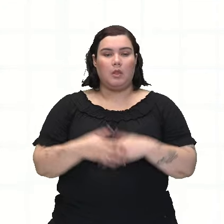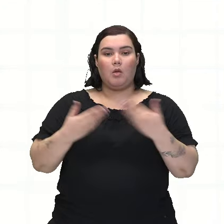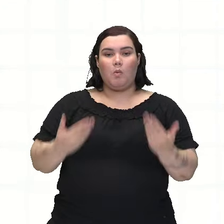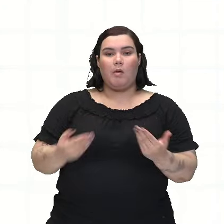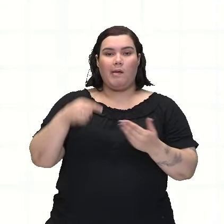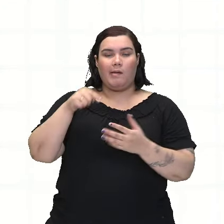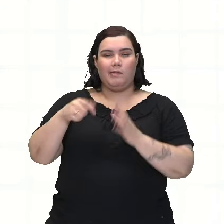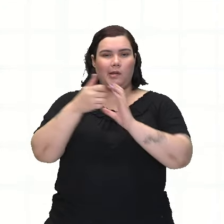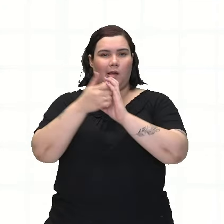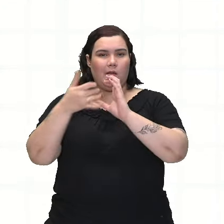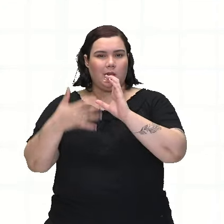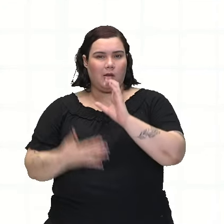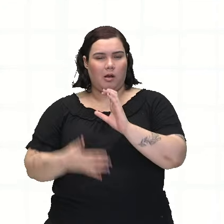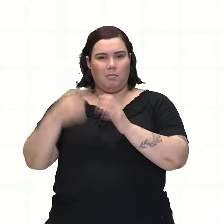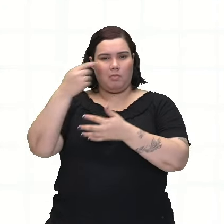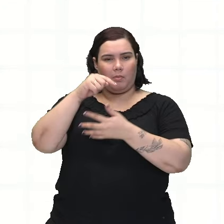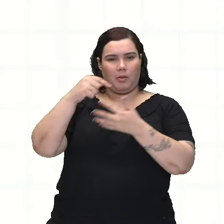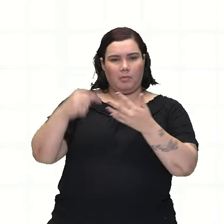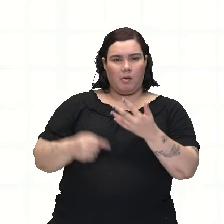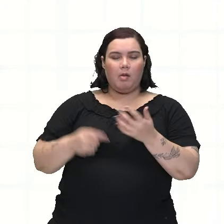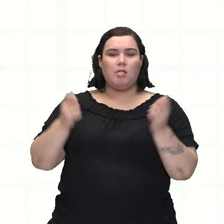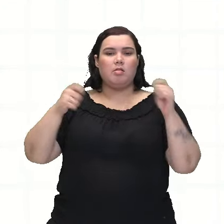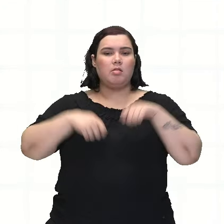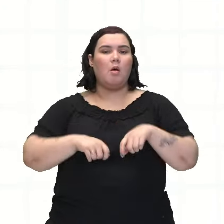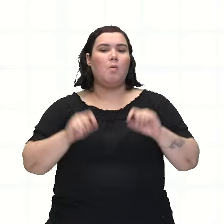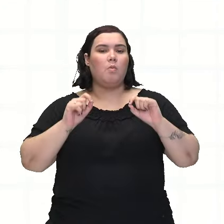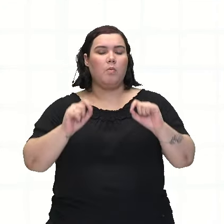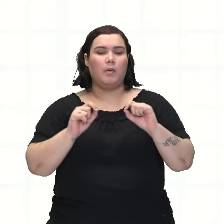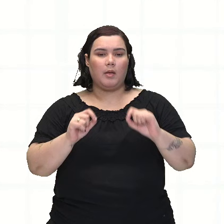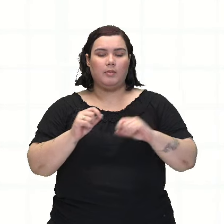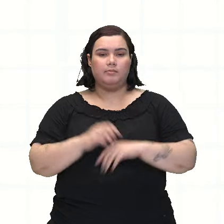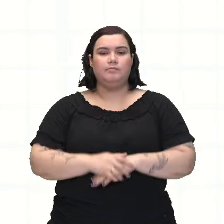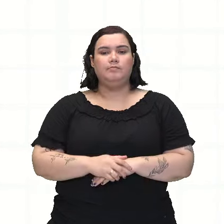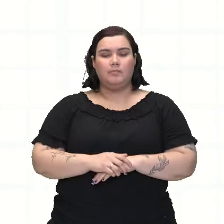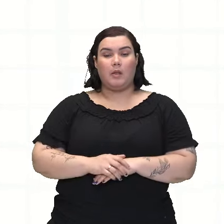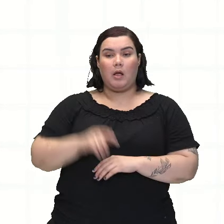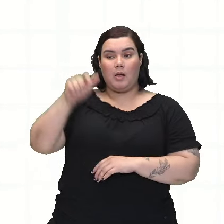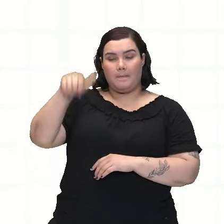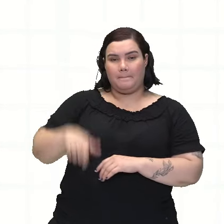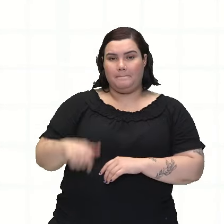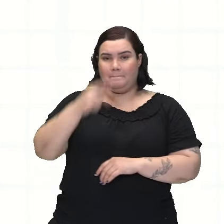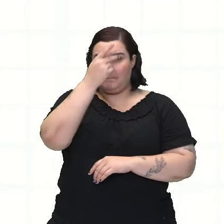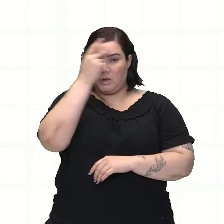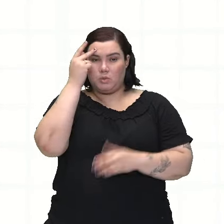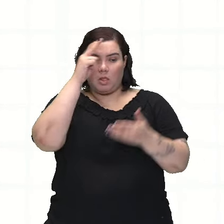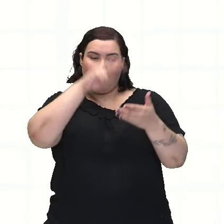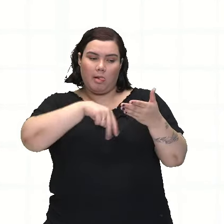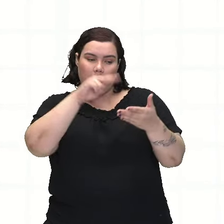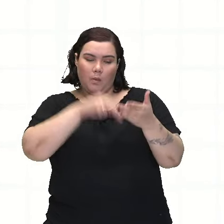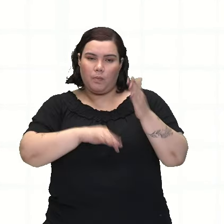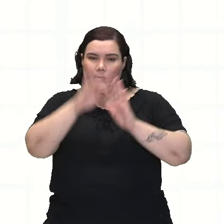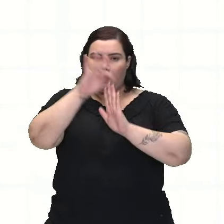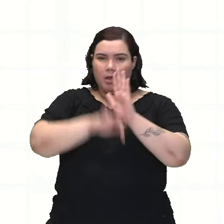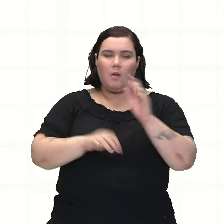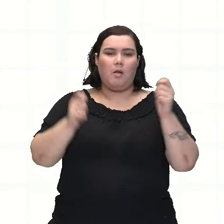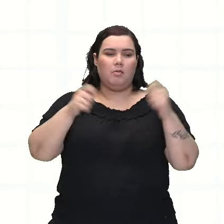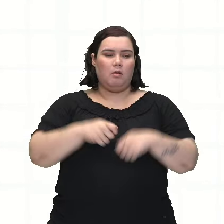elementos linguísticos, eles ajudam a garantir a fluidez e a